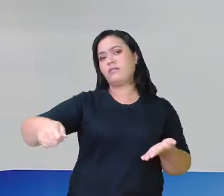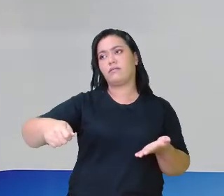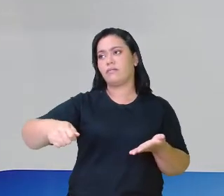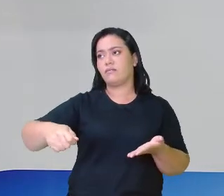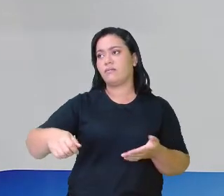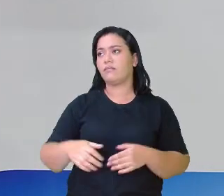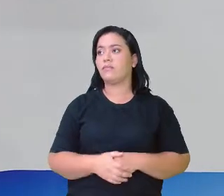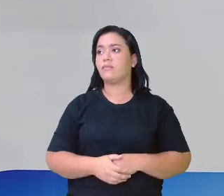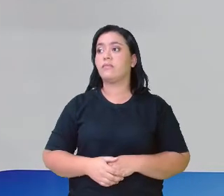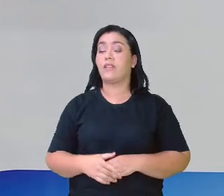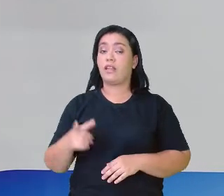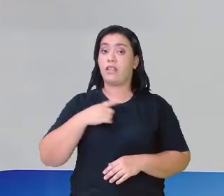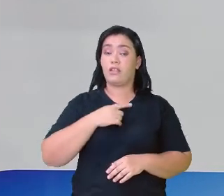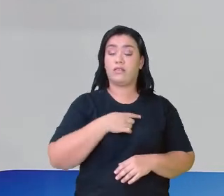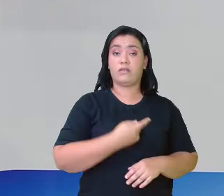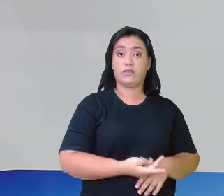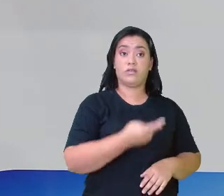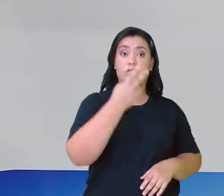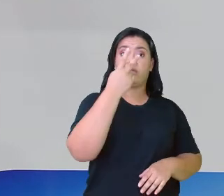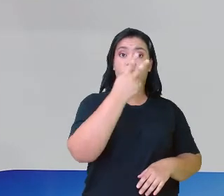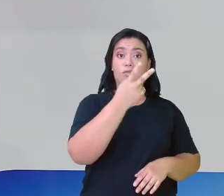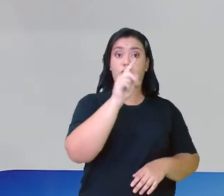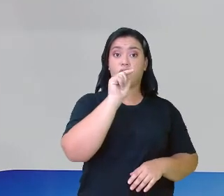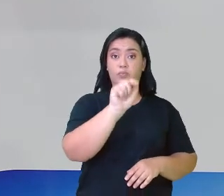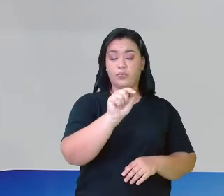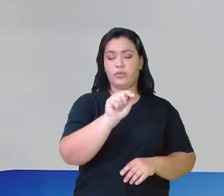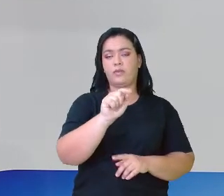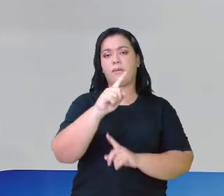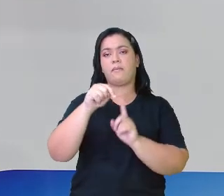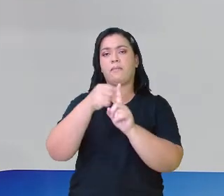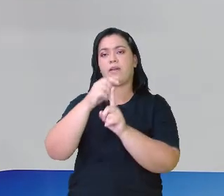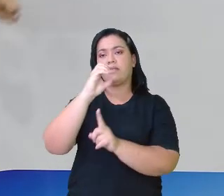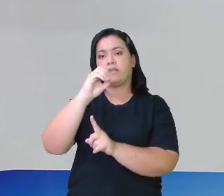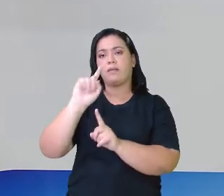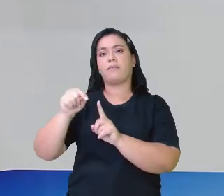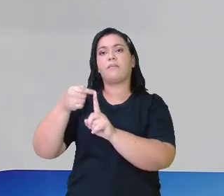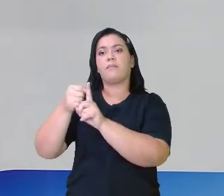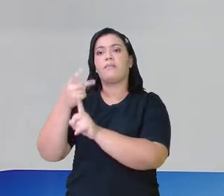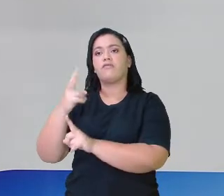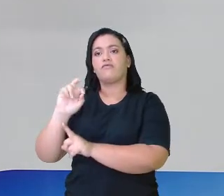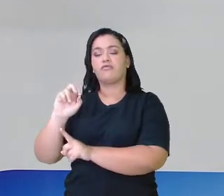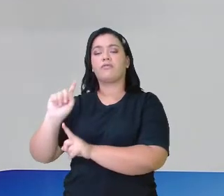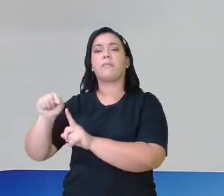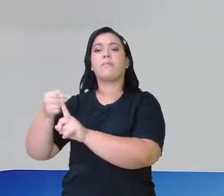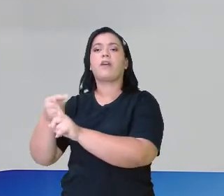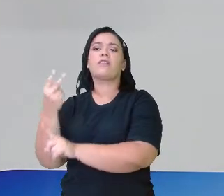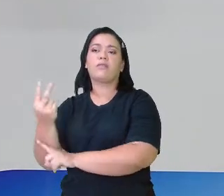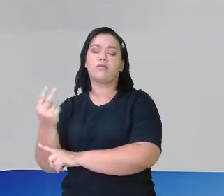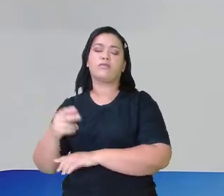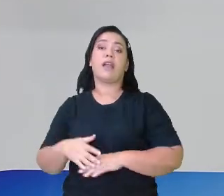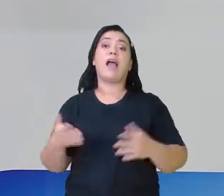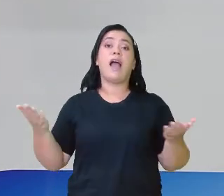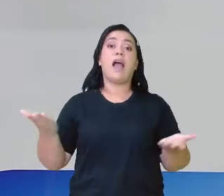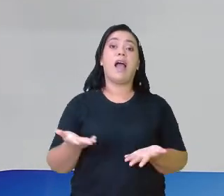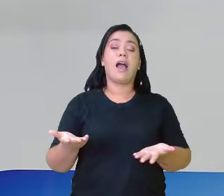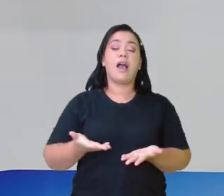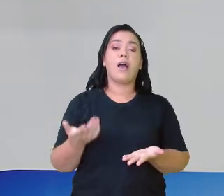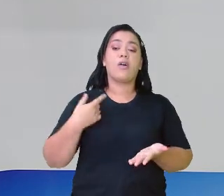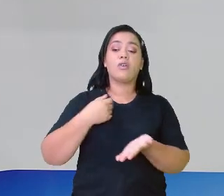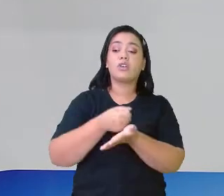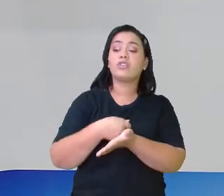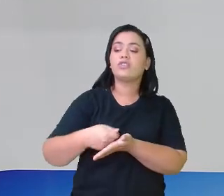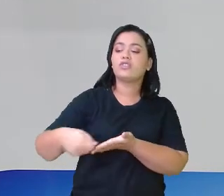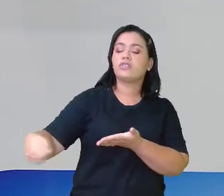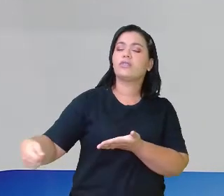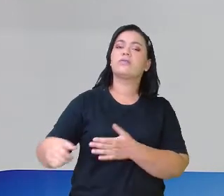Olha lá, ó, eu botei 2.000 mais 0 mais 20 mais 2. Aí agora eu vou escrever por extenso